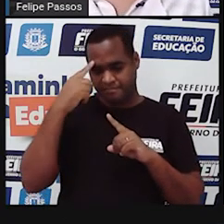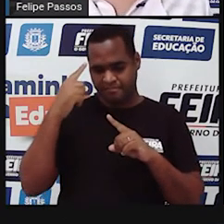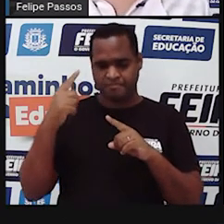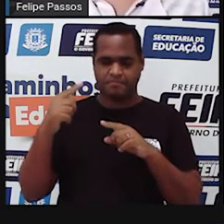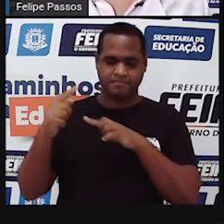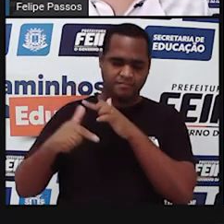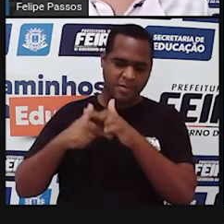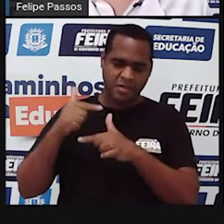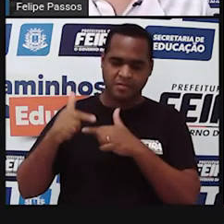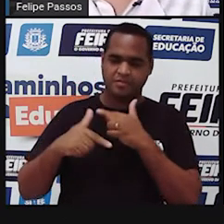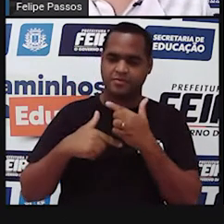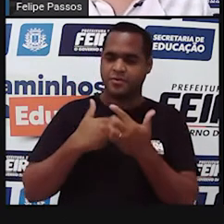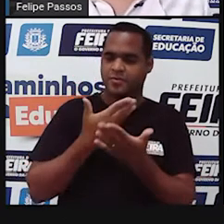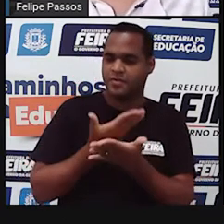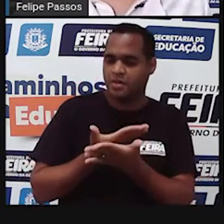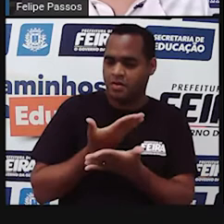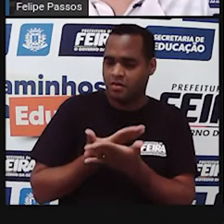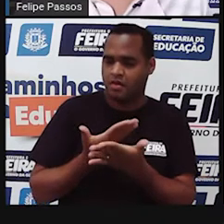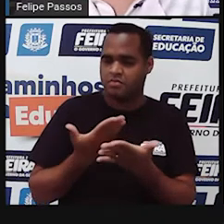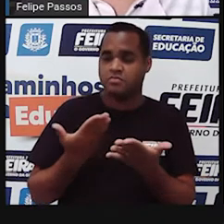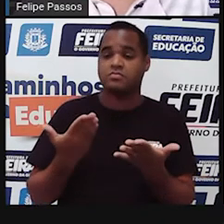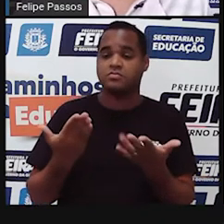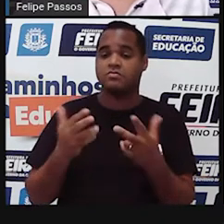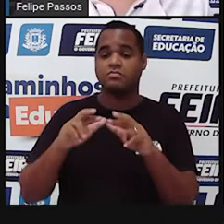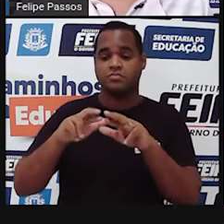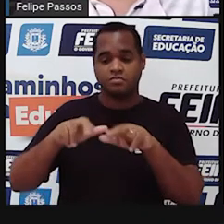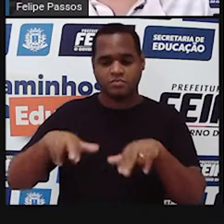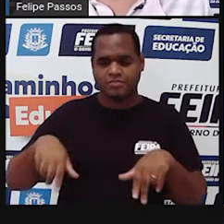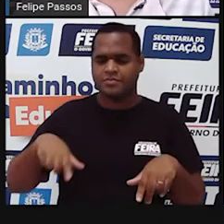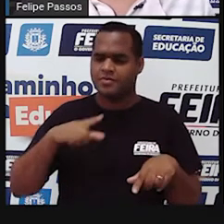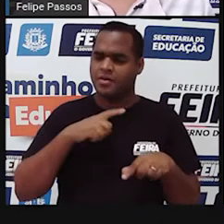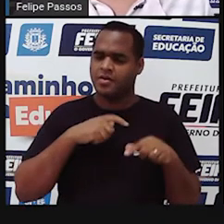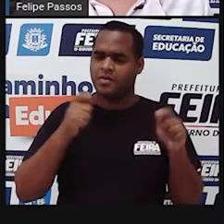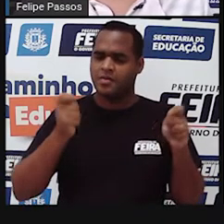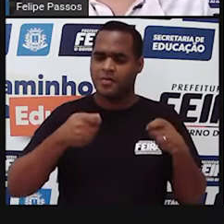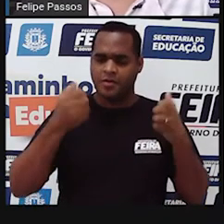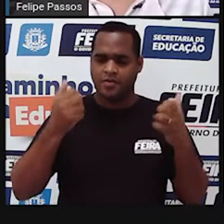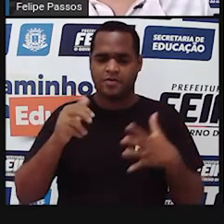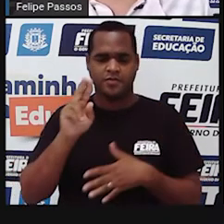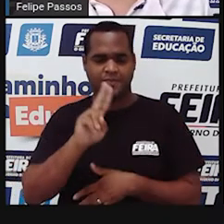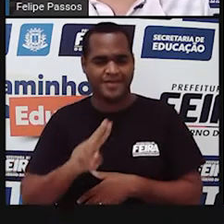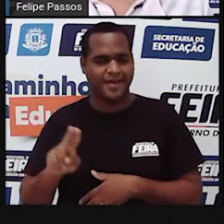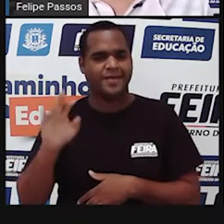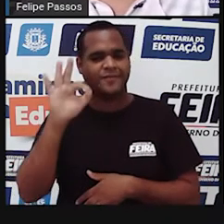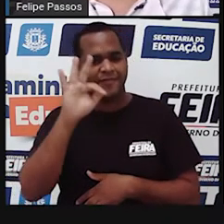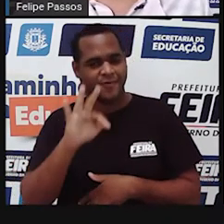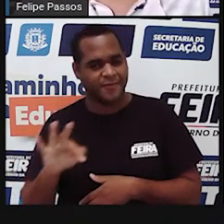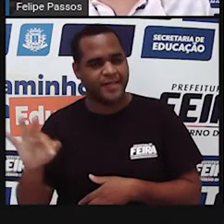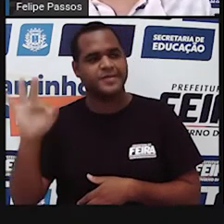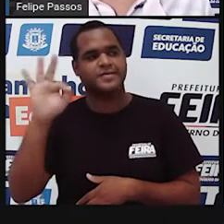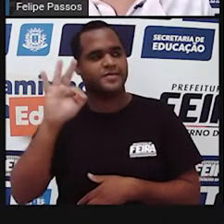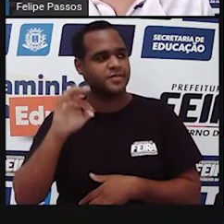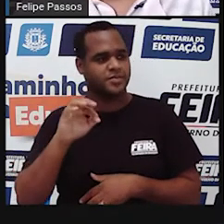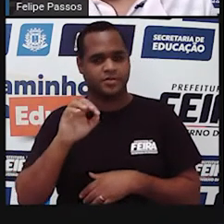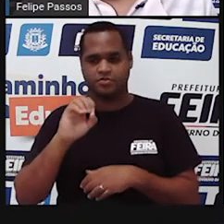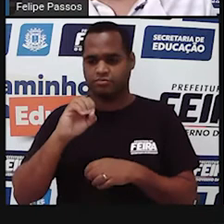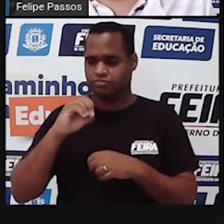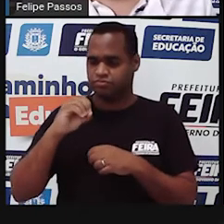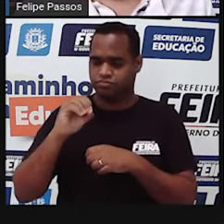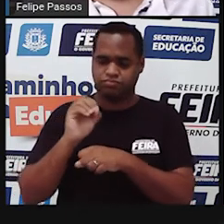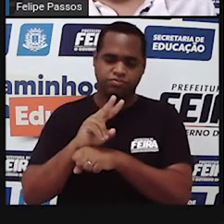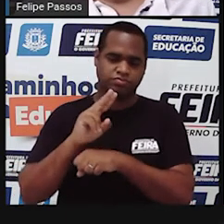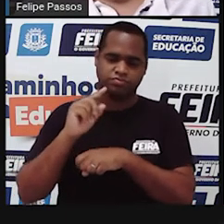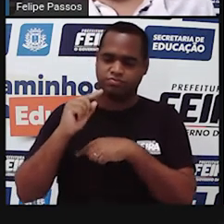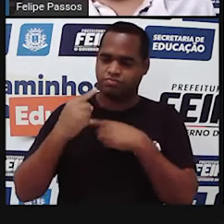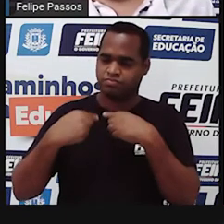na educação, né, na academia, que é o que a gente pode chamar também de universidades, faculdades, ensino superior, certo? Então